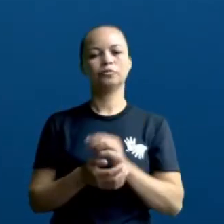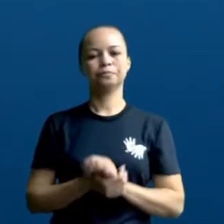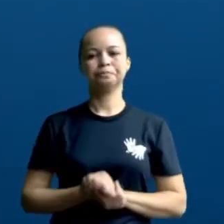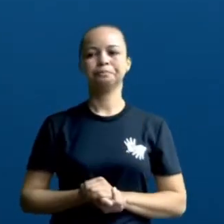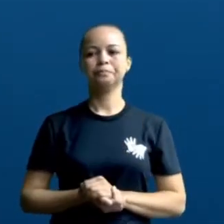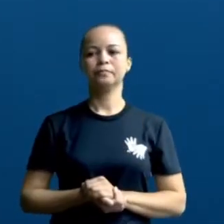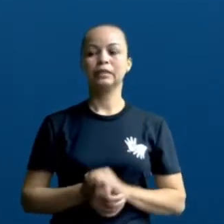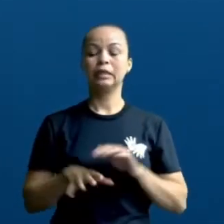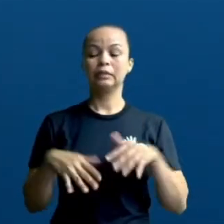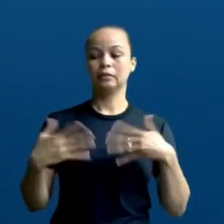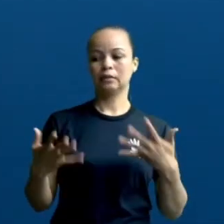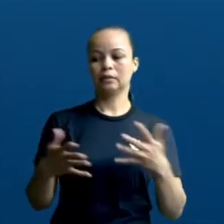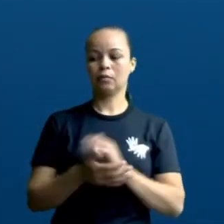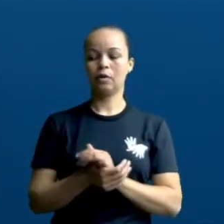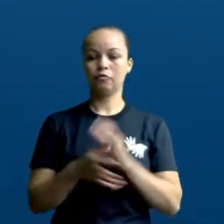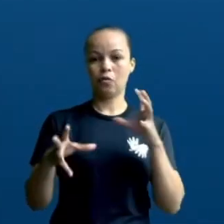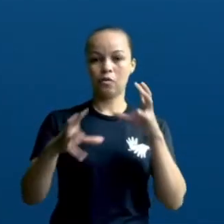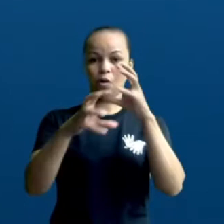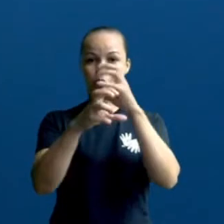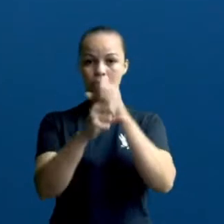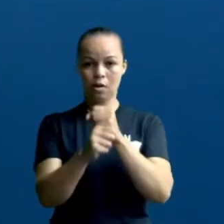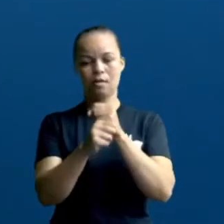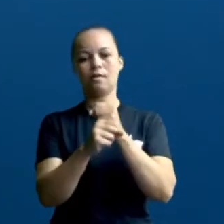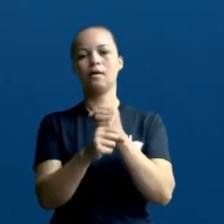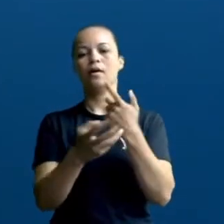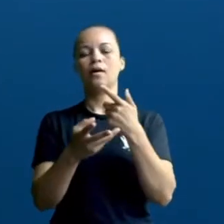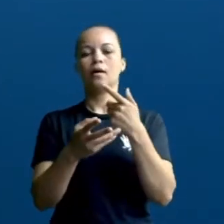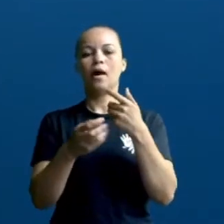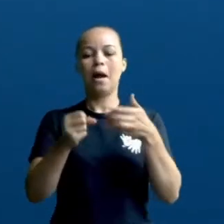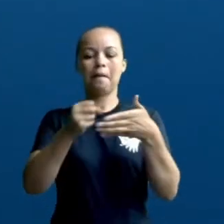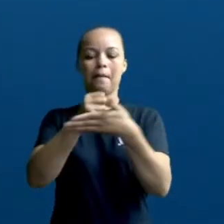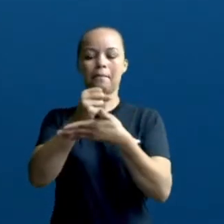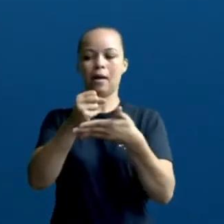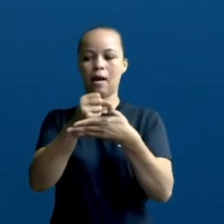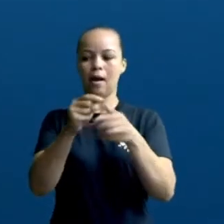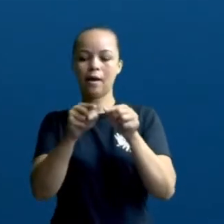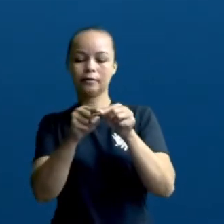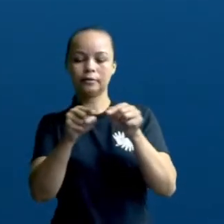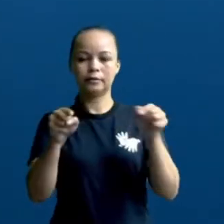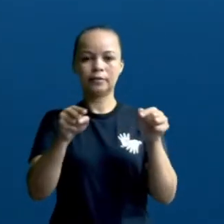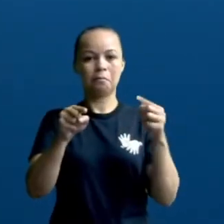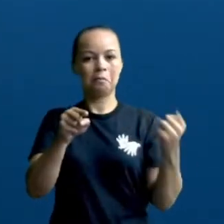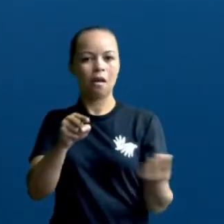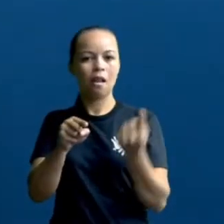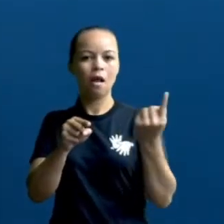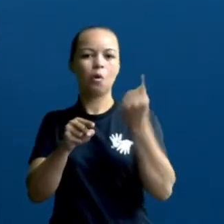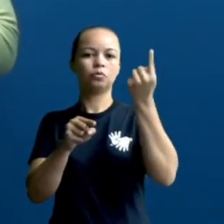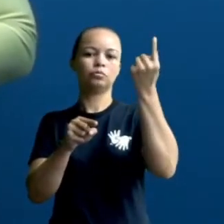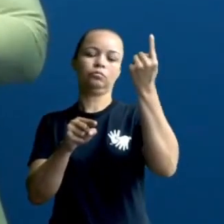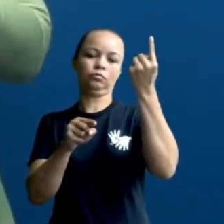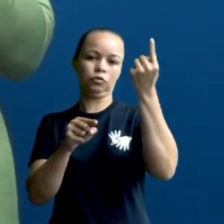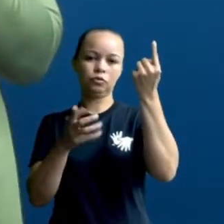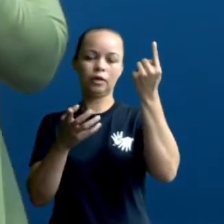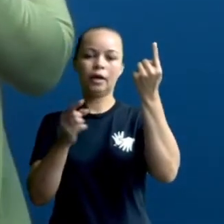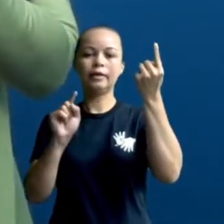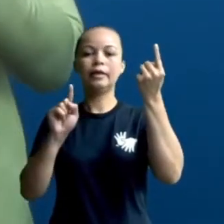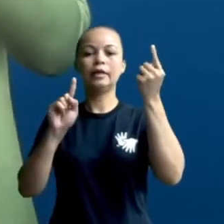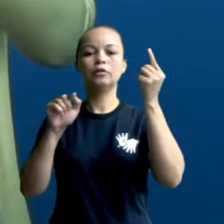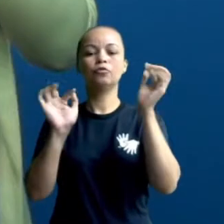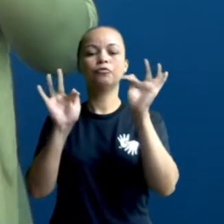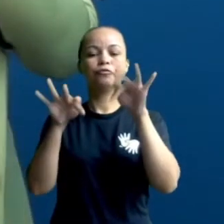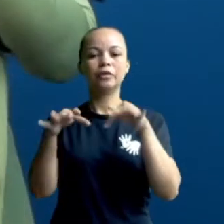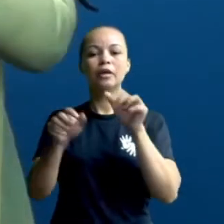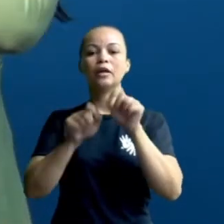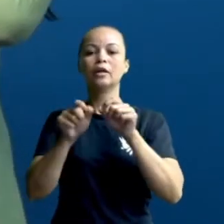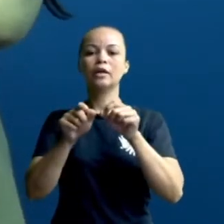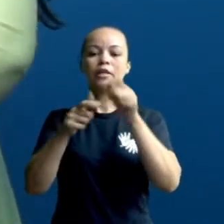Então, o que é que eu vou fazer? Eu vou calcular o quê? A base pela altura e no final a gente divide